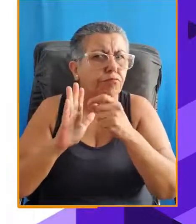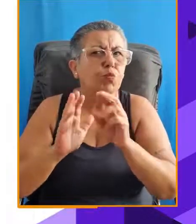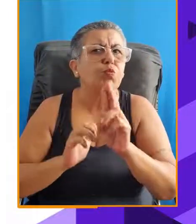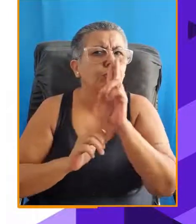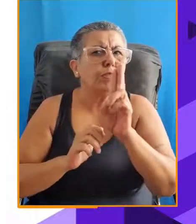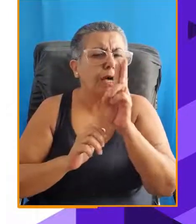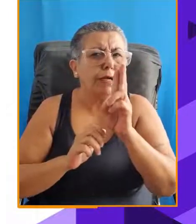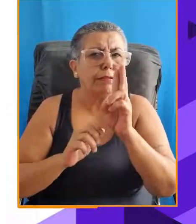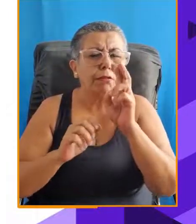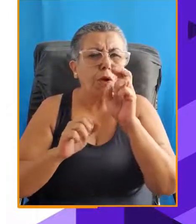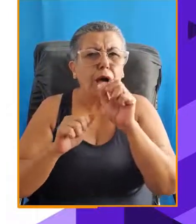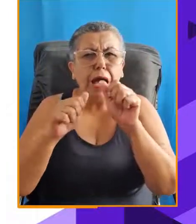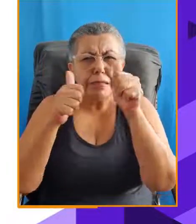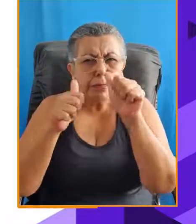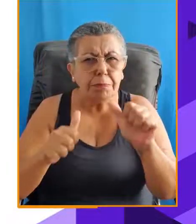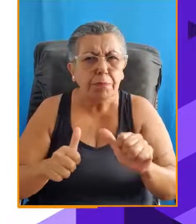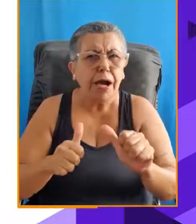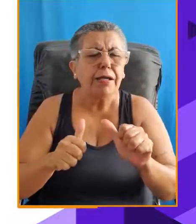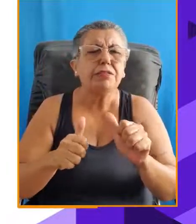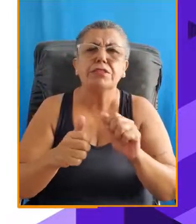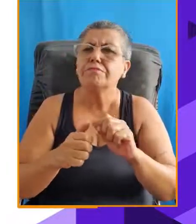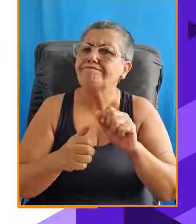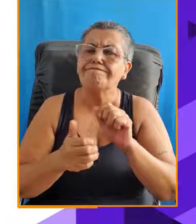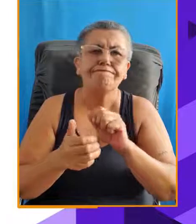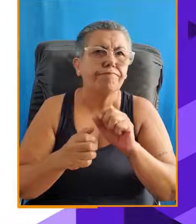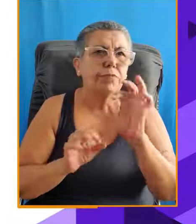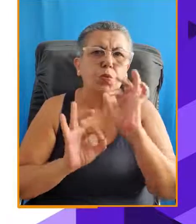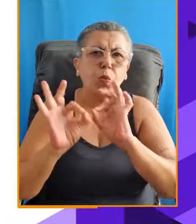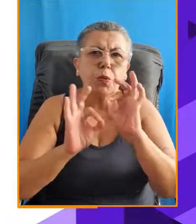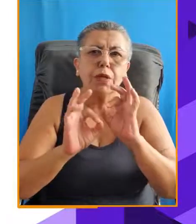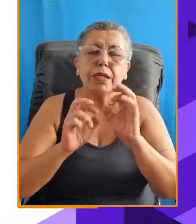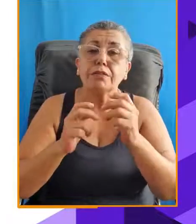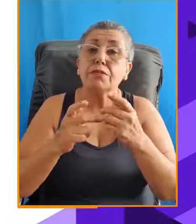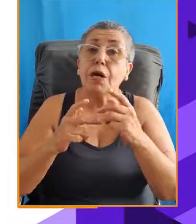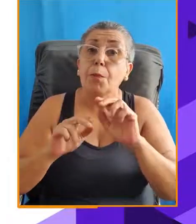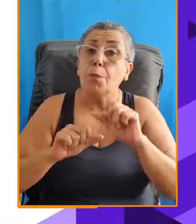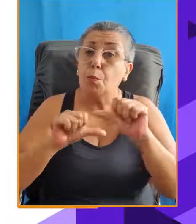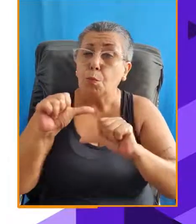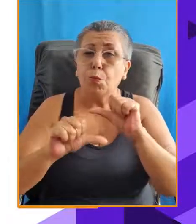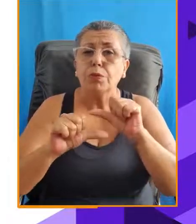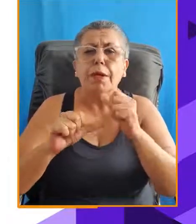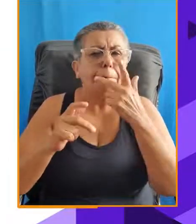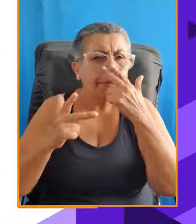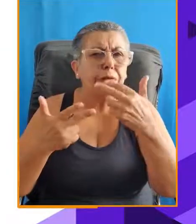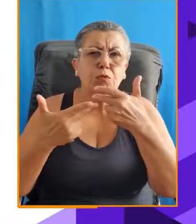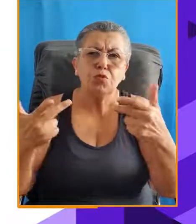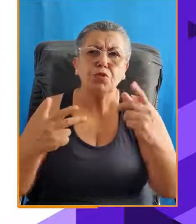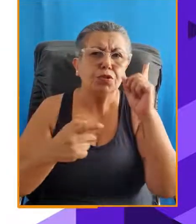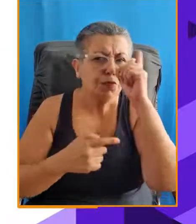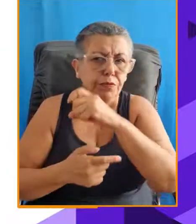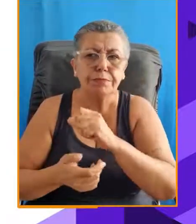As imagens na web de amplo acesso deparam-se com essa mesma dificuldade.